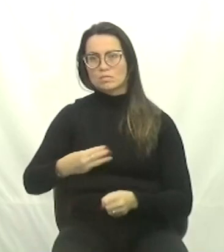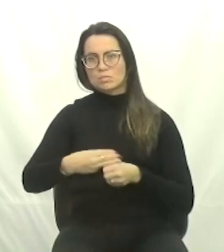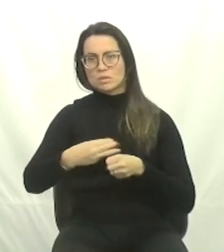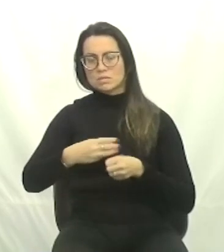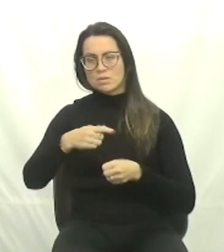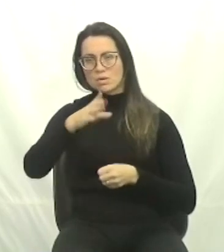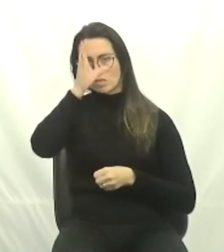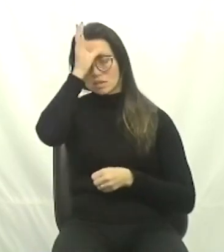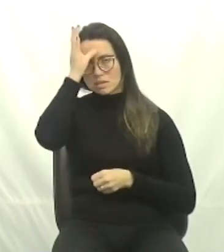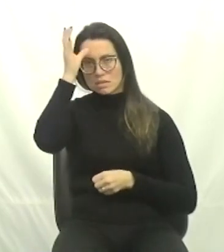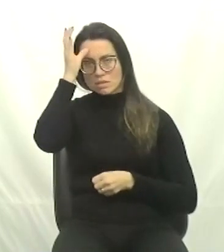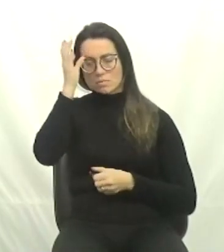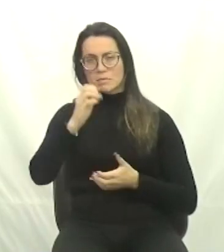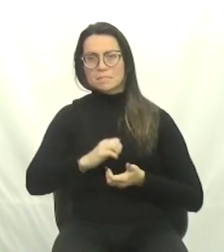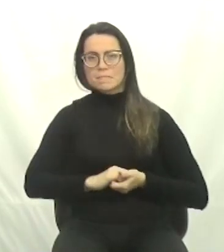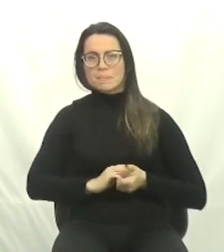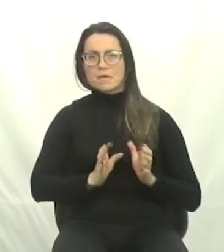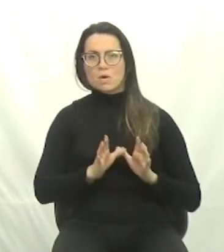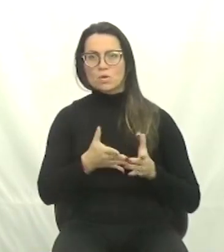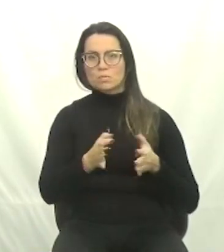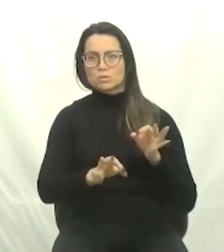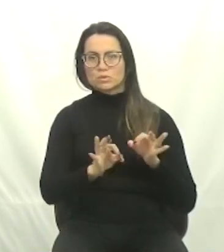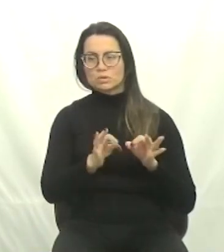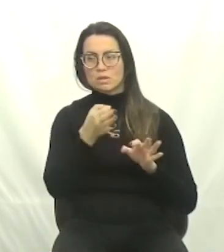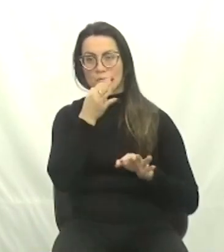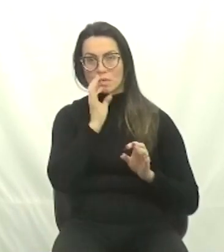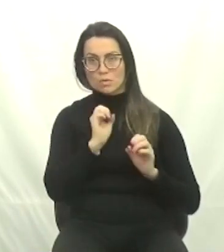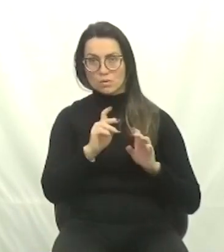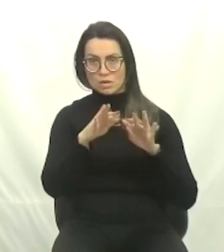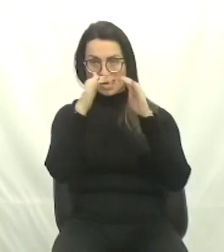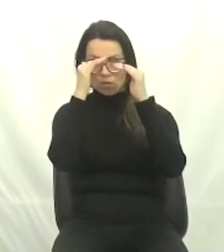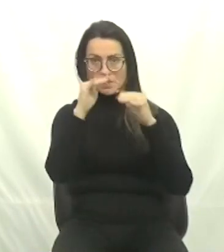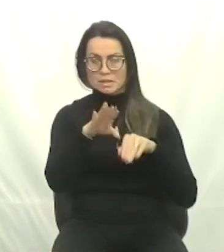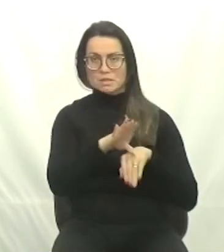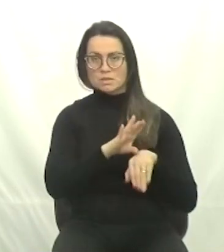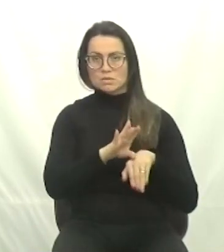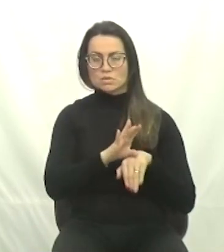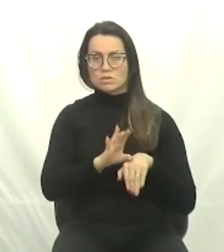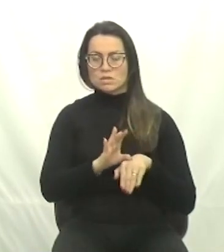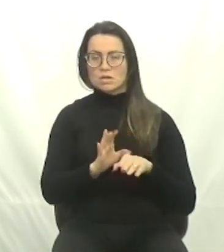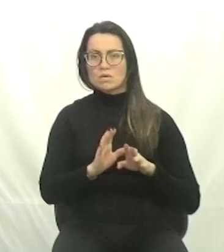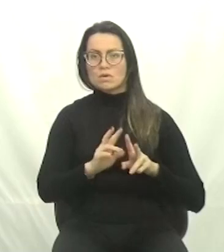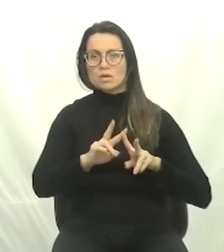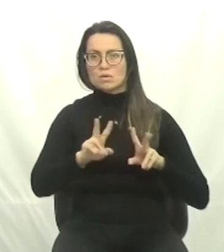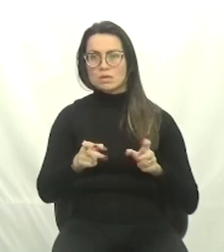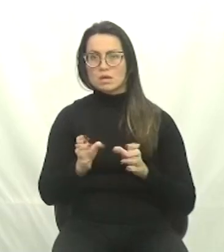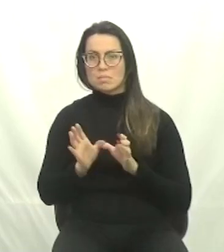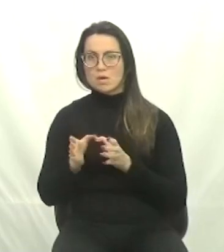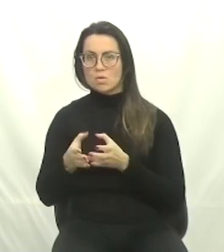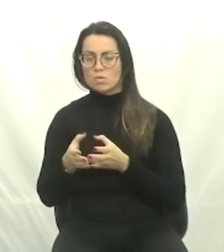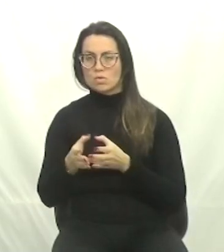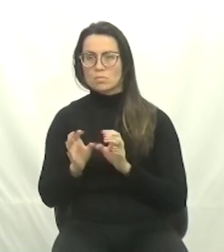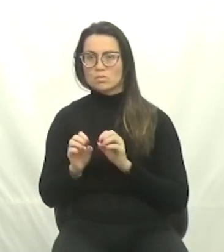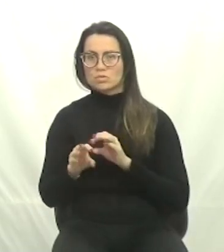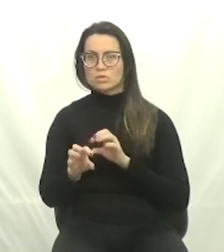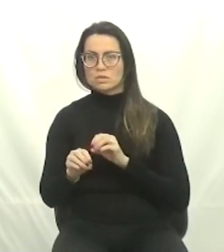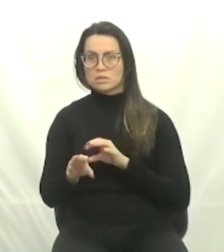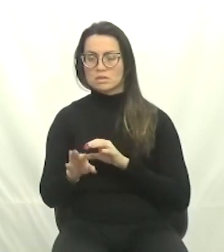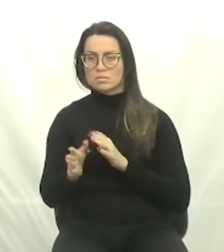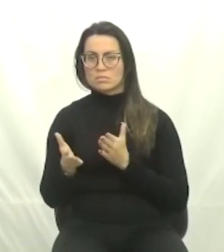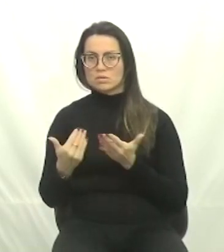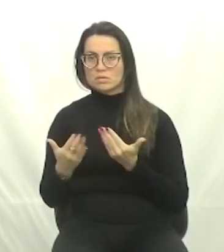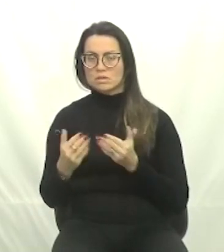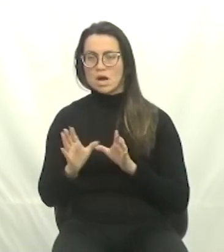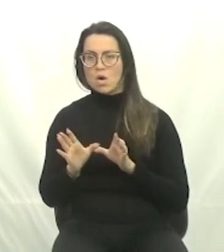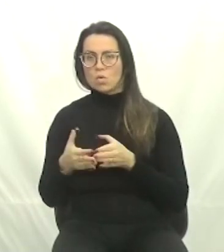providências. Comissão de Justiça e Redação opinou pela legalidade e constitucionalidade e encaminhou à Comissão de Educação. A